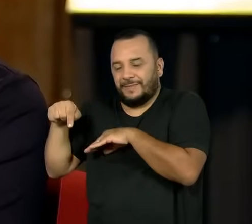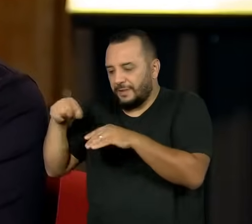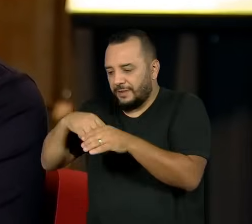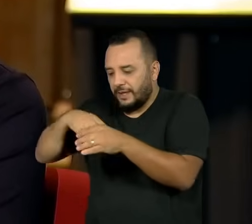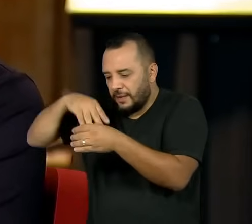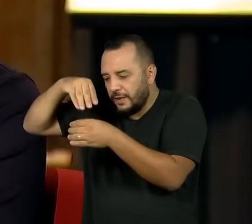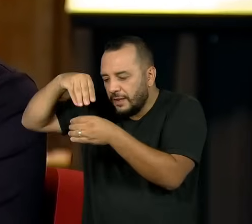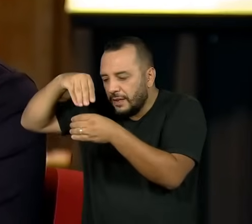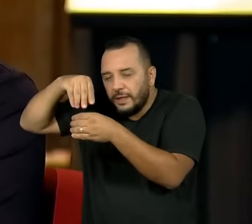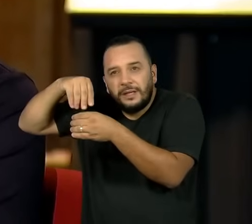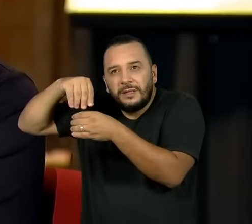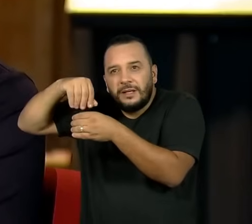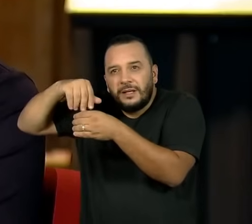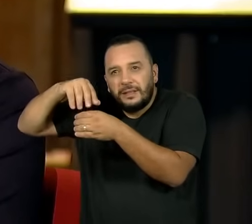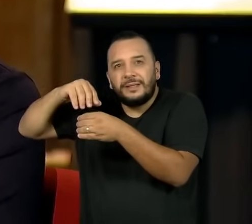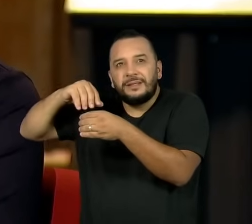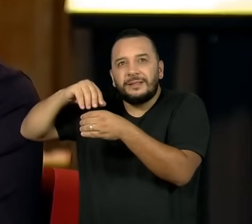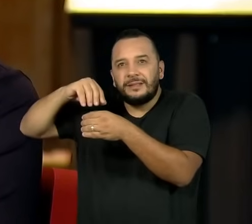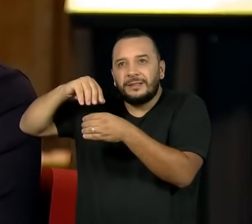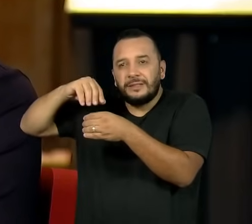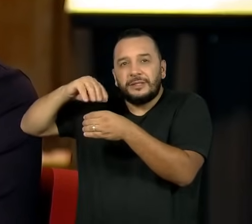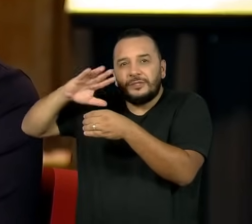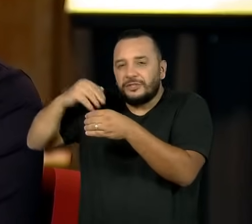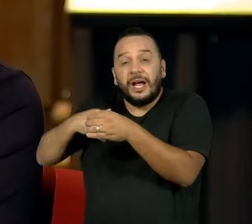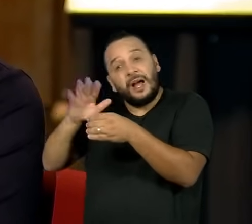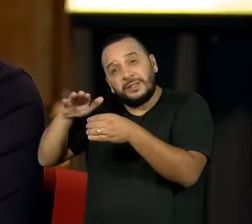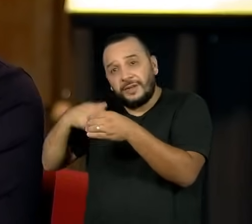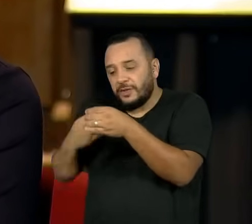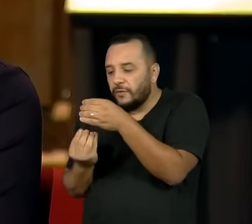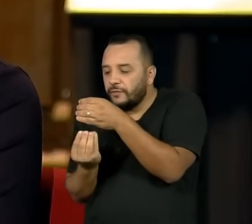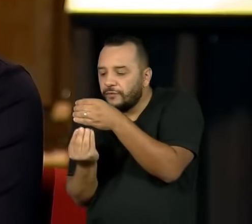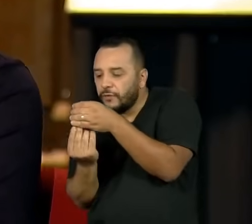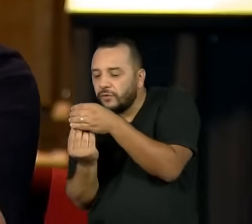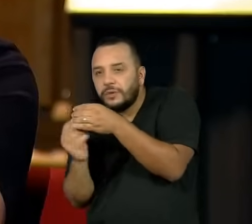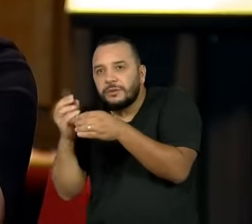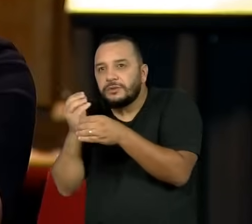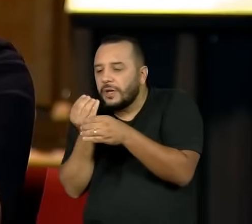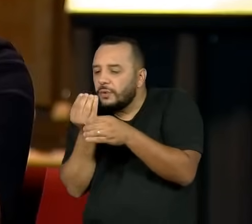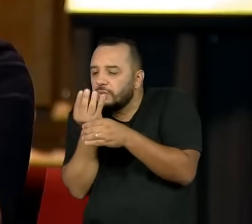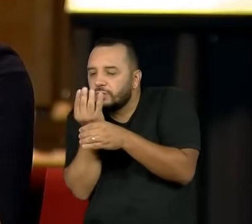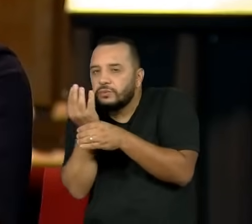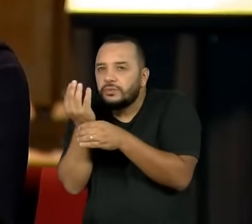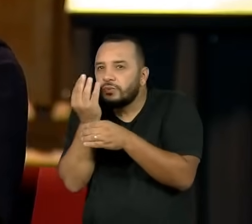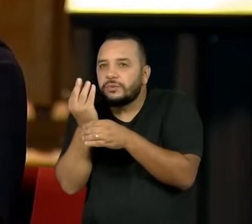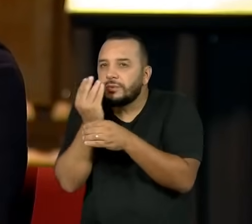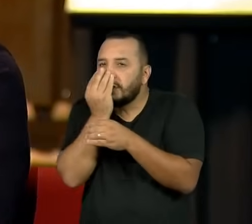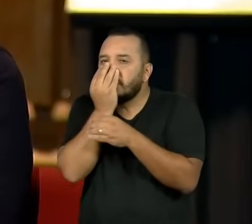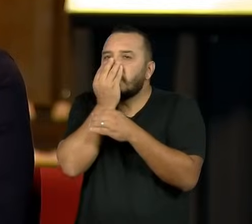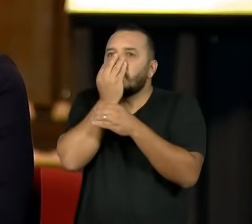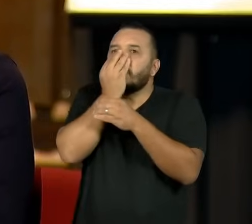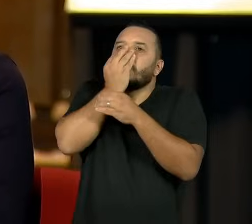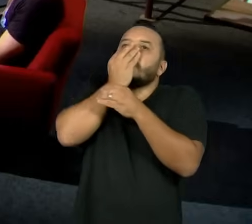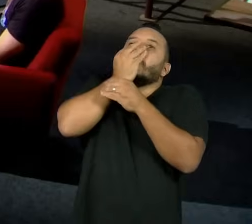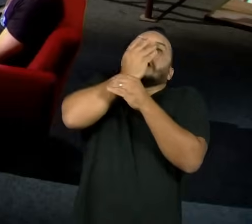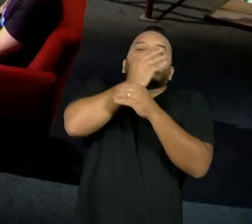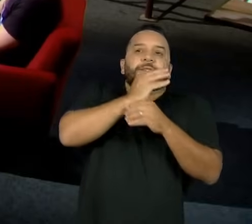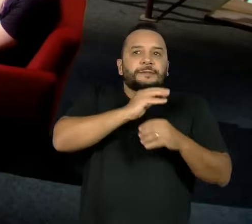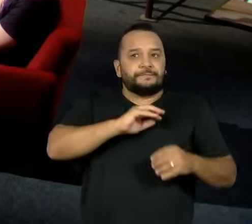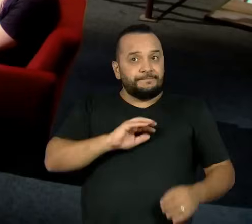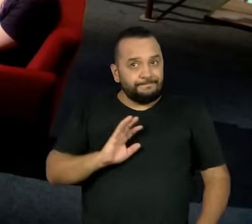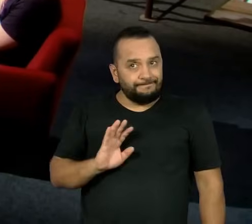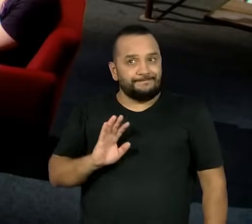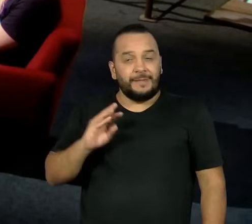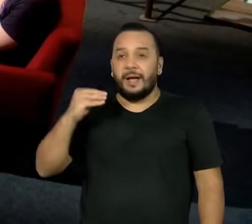dentro de um fornozinho, vaporiza, forma um vapor, a pessoa inala aquele vapor. E